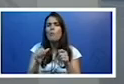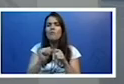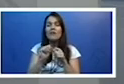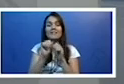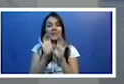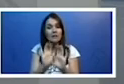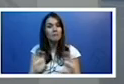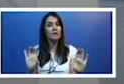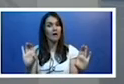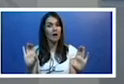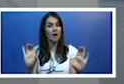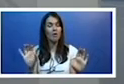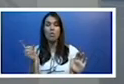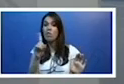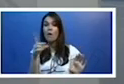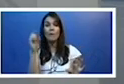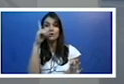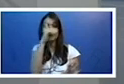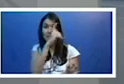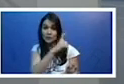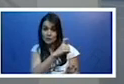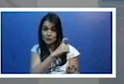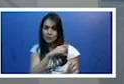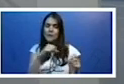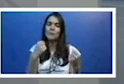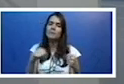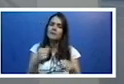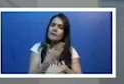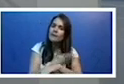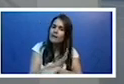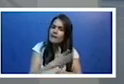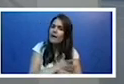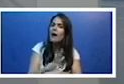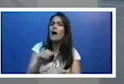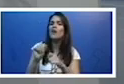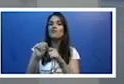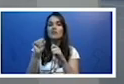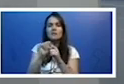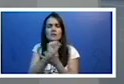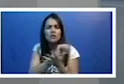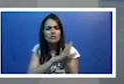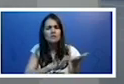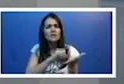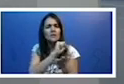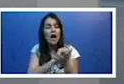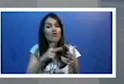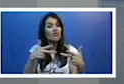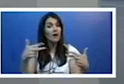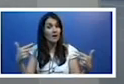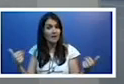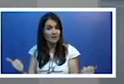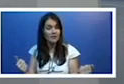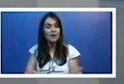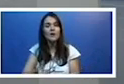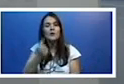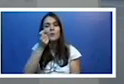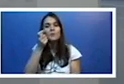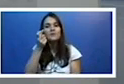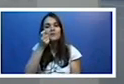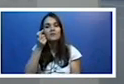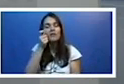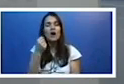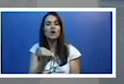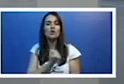dissociação. Não é difícil, precisa treinar, fazer bastante, observar, né, que esses números eles saem